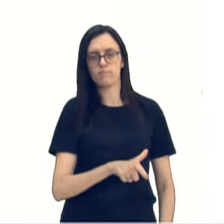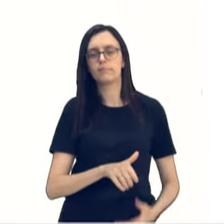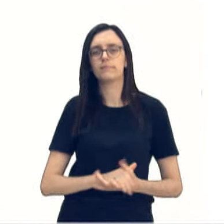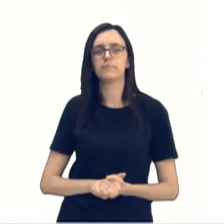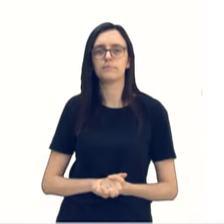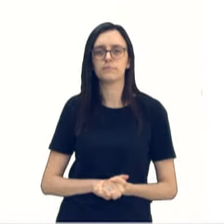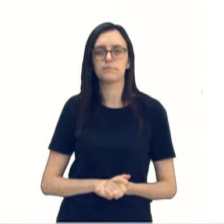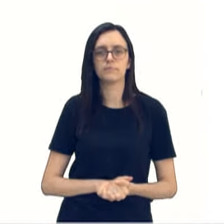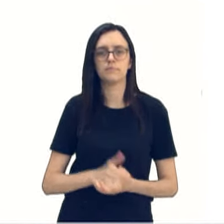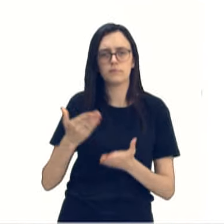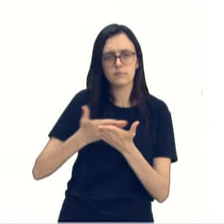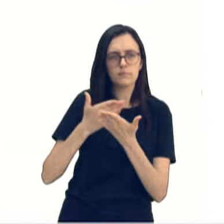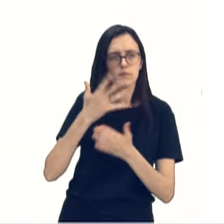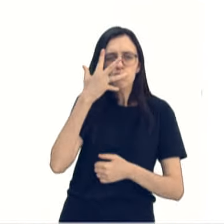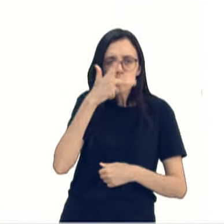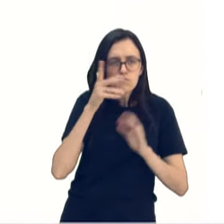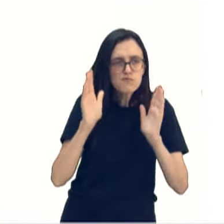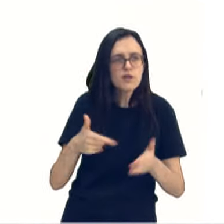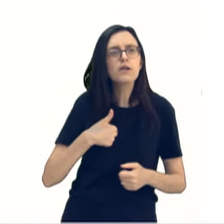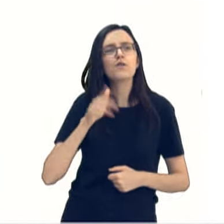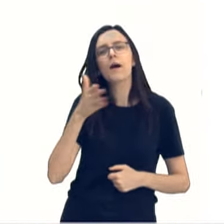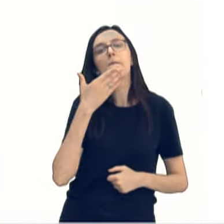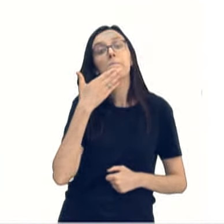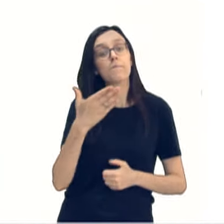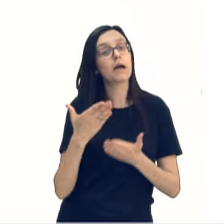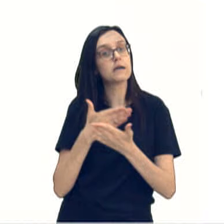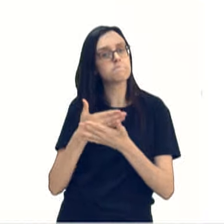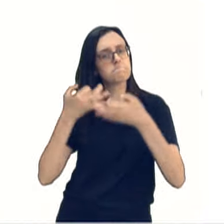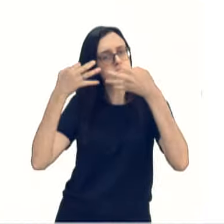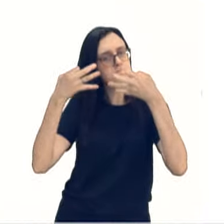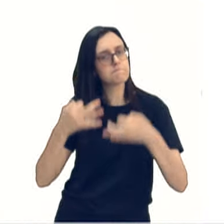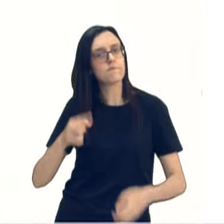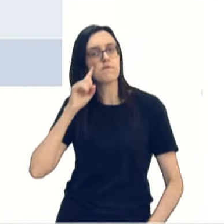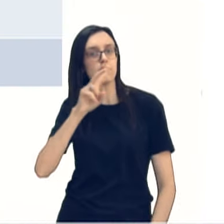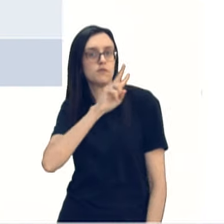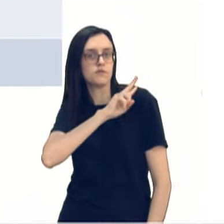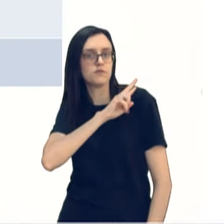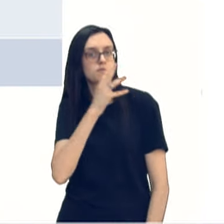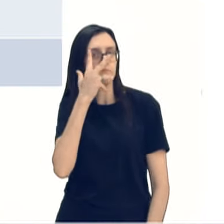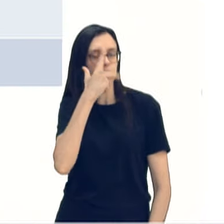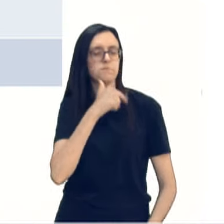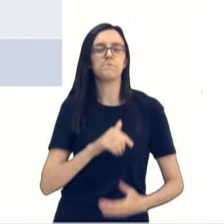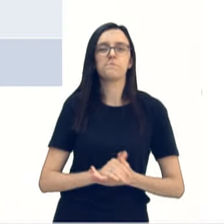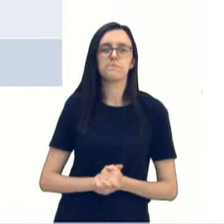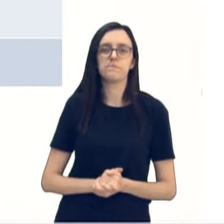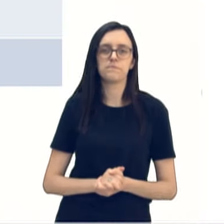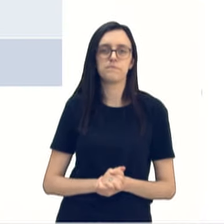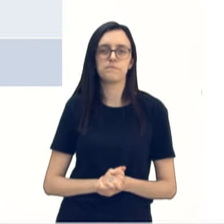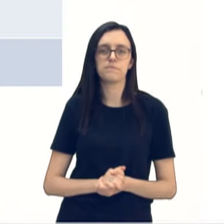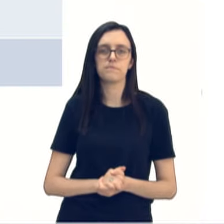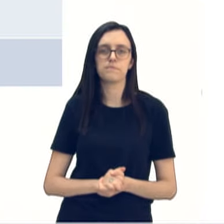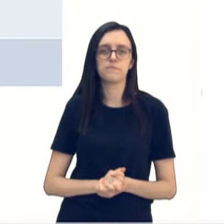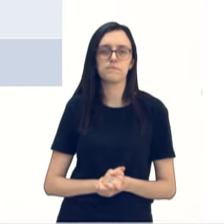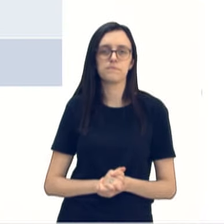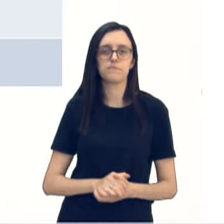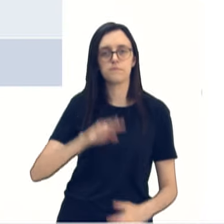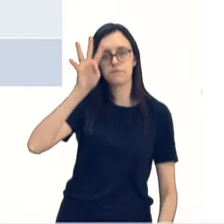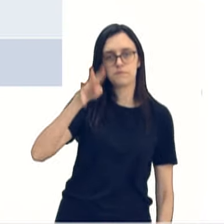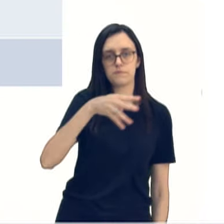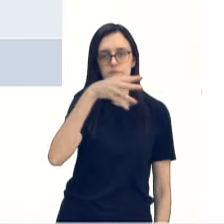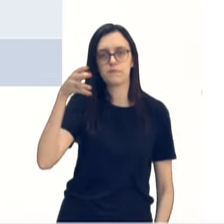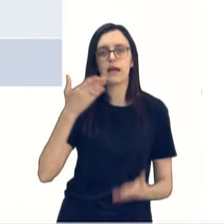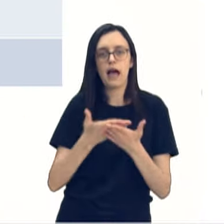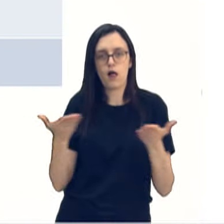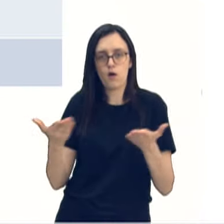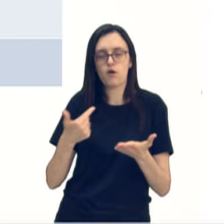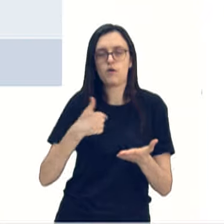Se o caderno tá bonito assim, lembra que eu pedi para ficar assim, hein? Viu o segundo ano lá do Colégio Guaíra? A nossa lista. Para a aula de hoje eu